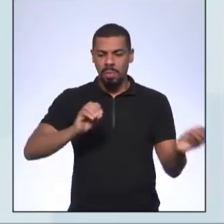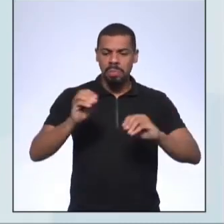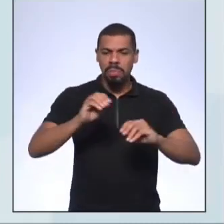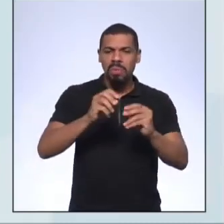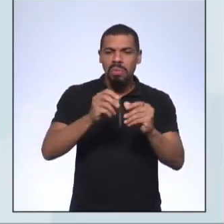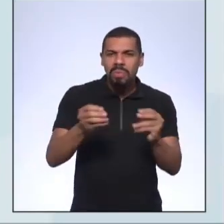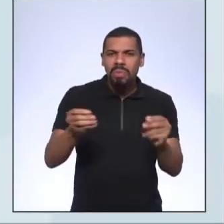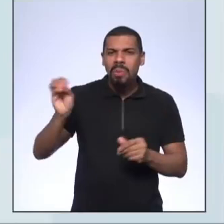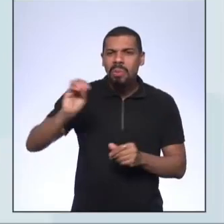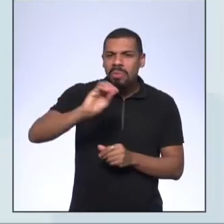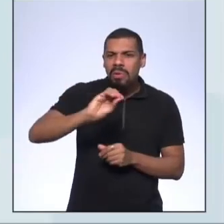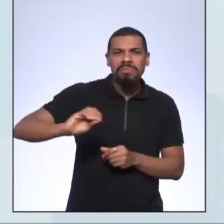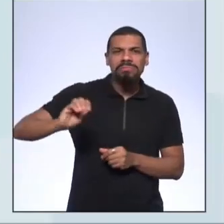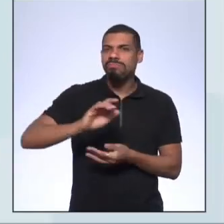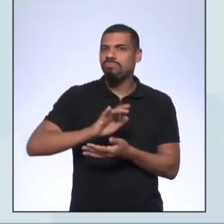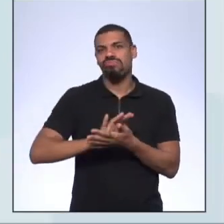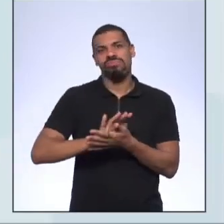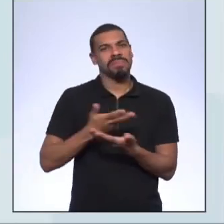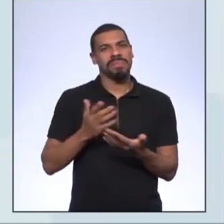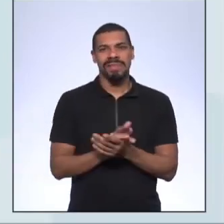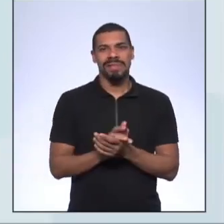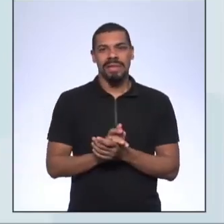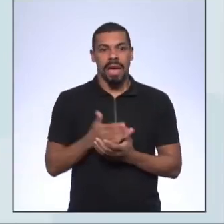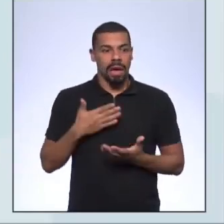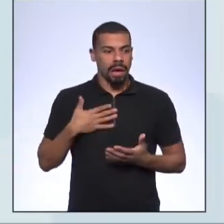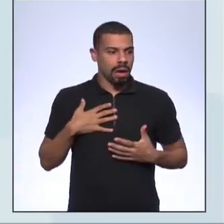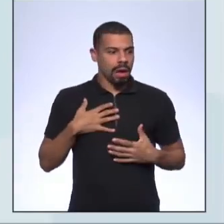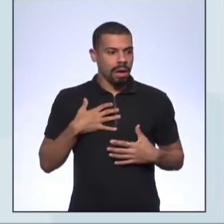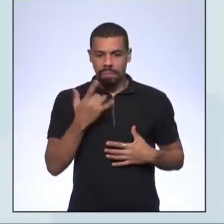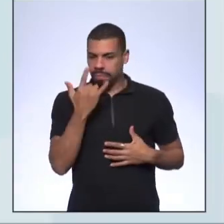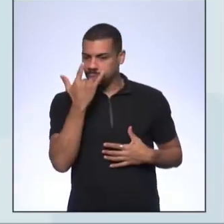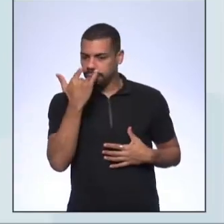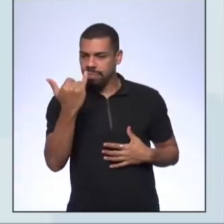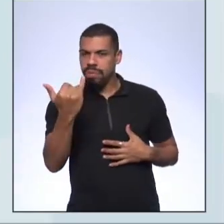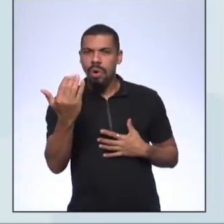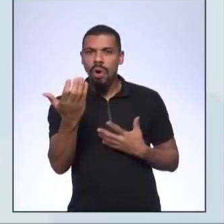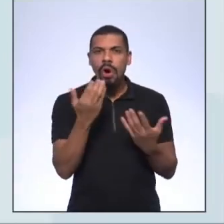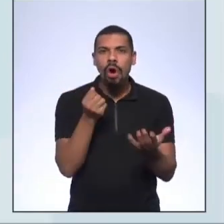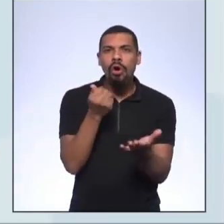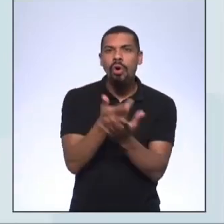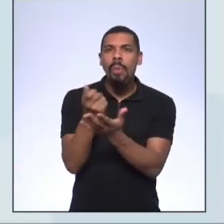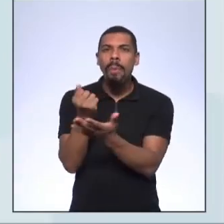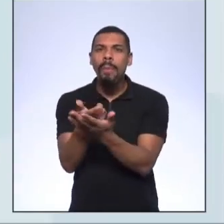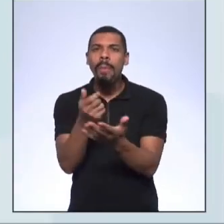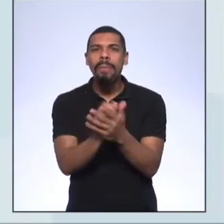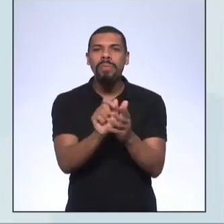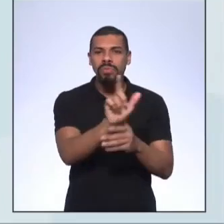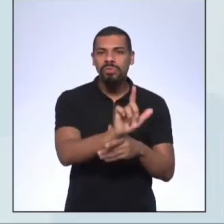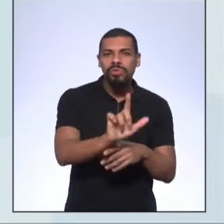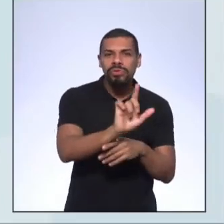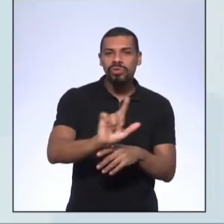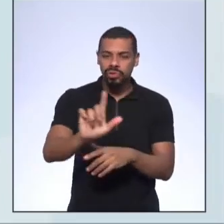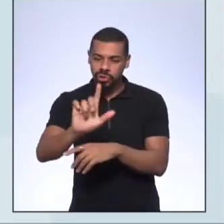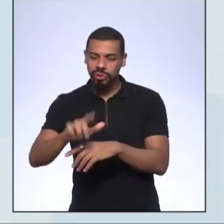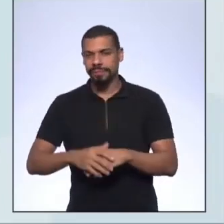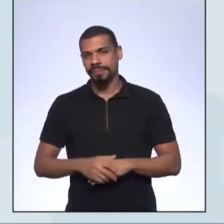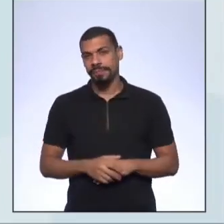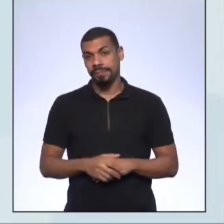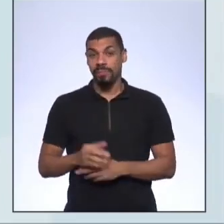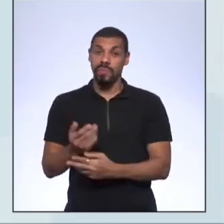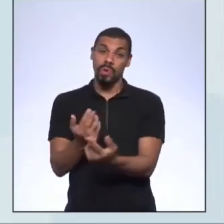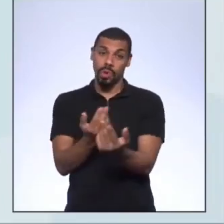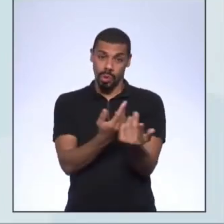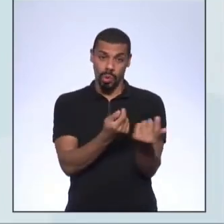produtos, foi uma explosão. Eles enlouqueceram e começaram a fazer o comércio desses artigos, né? Assim como nós